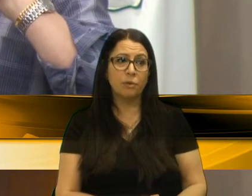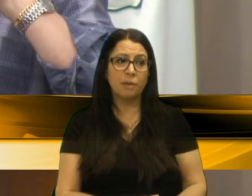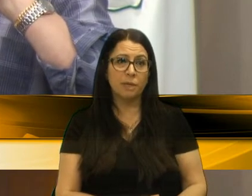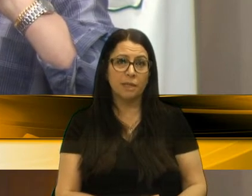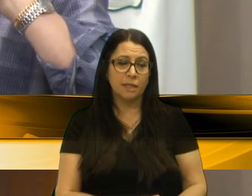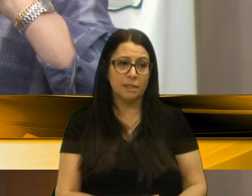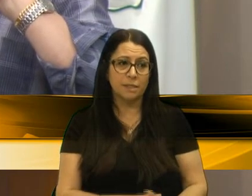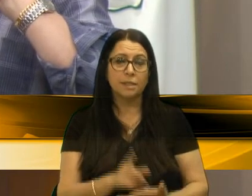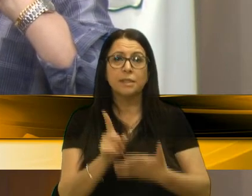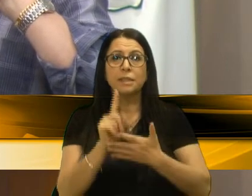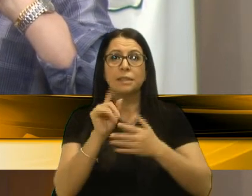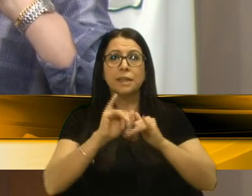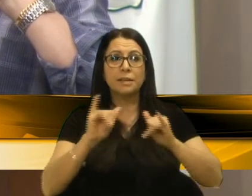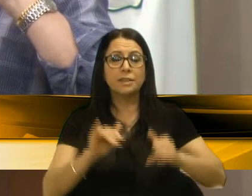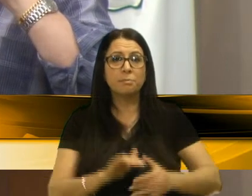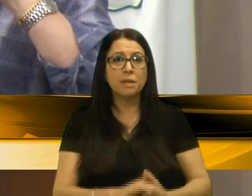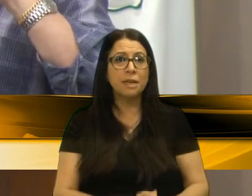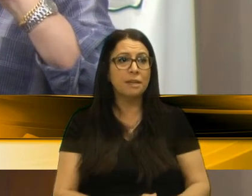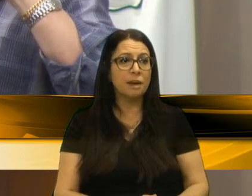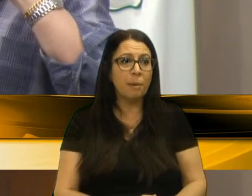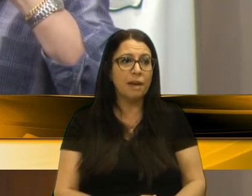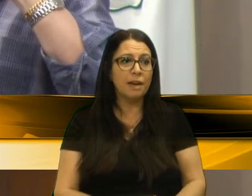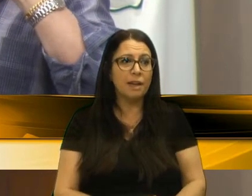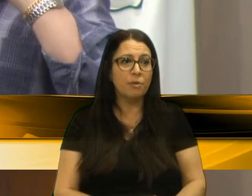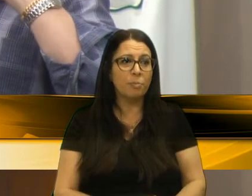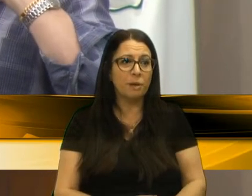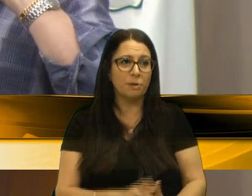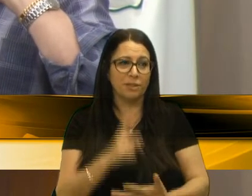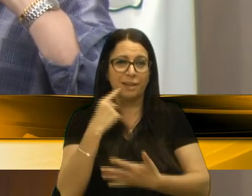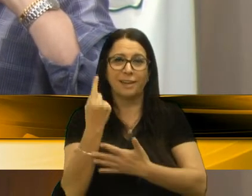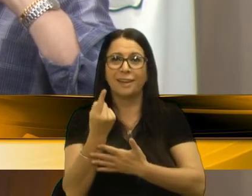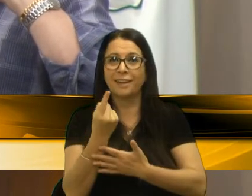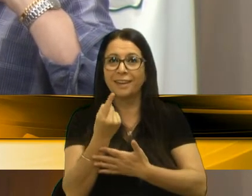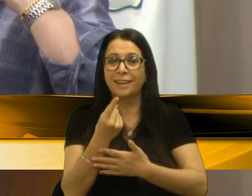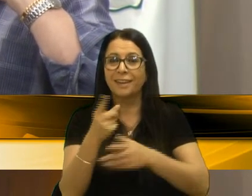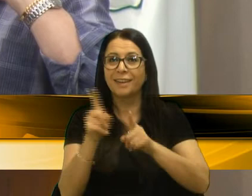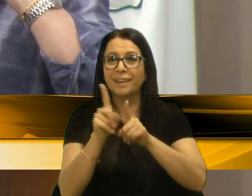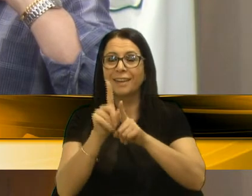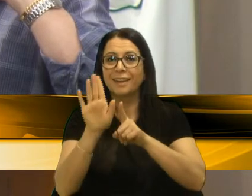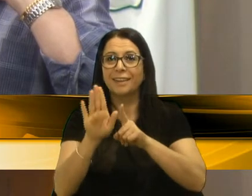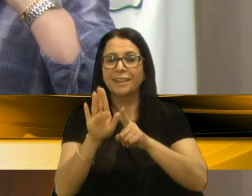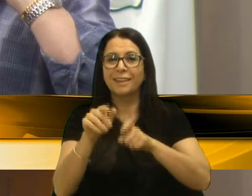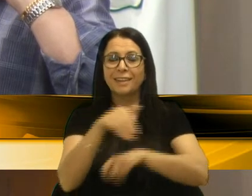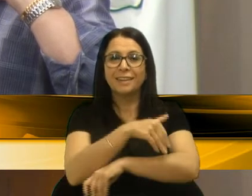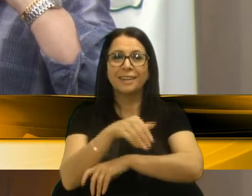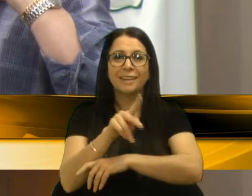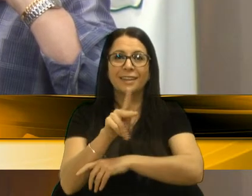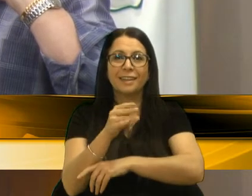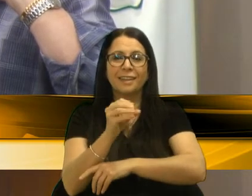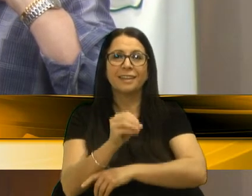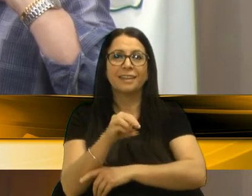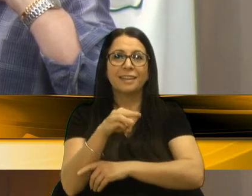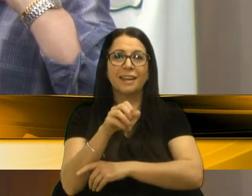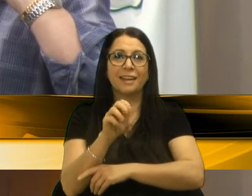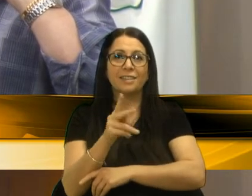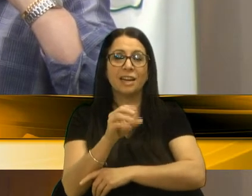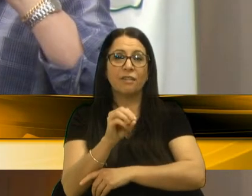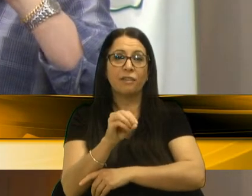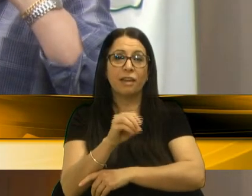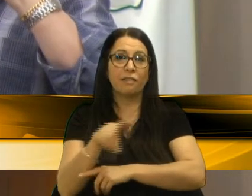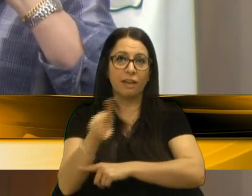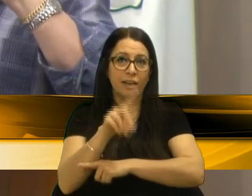exemplo, na campanha, quando se fez todo aquele investimento na Pinheiro Machado, na Sinimbu, dos corredores de ônibus,